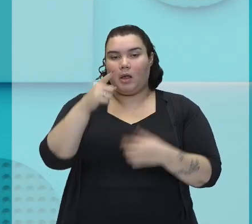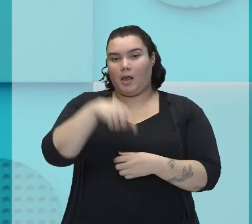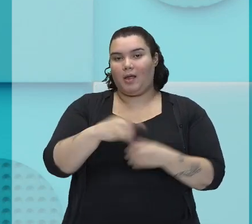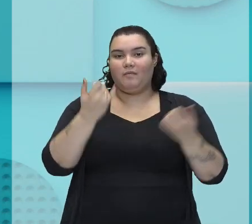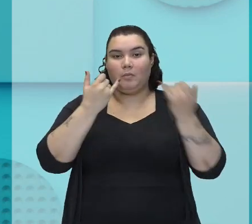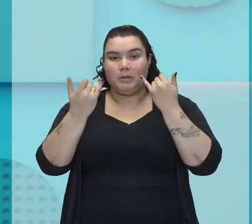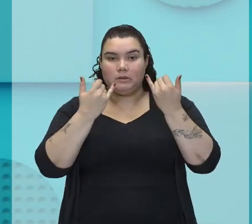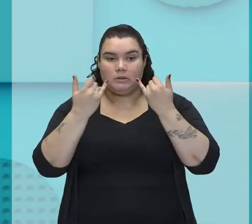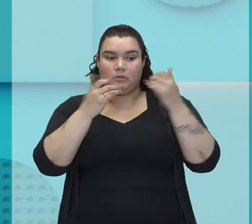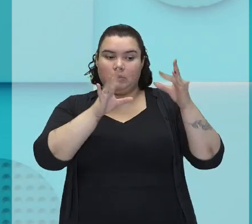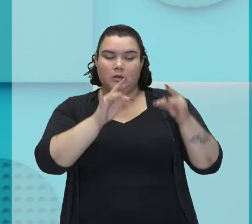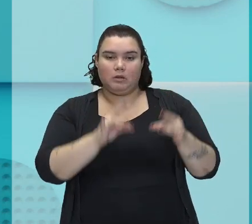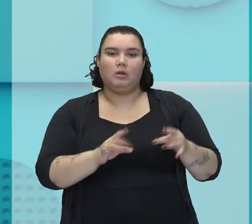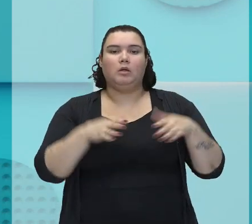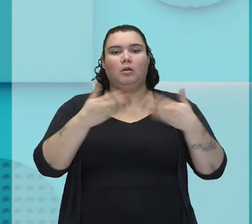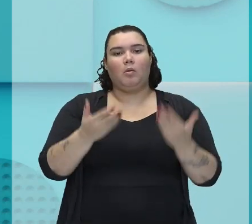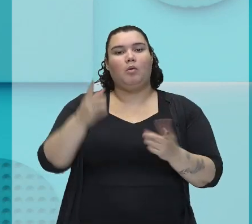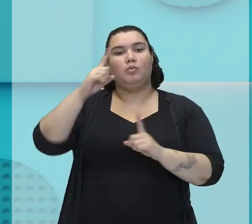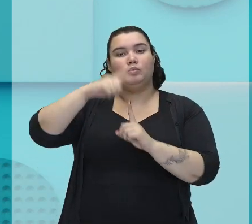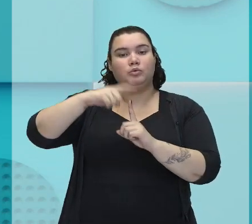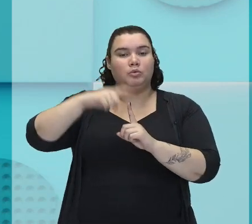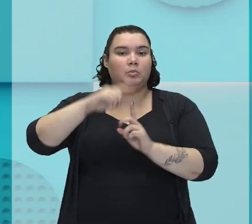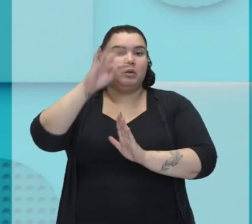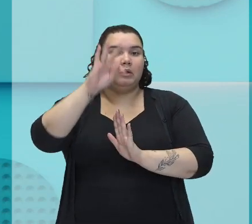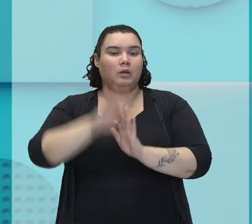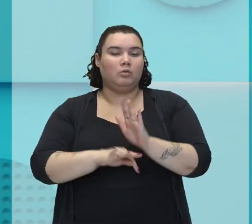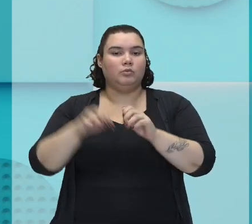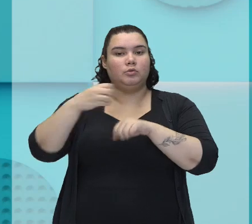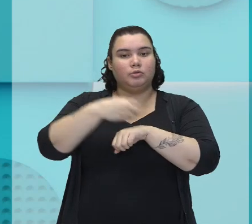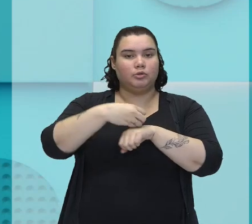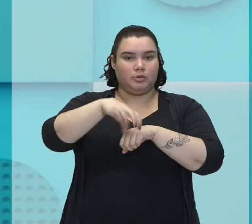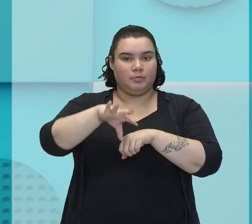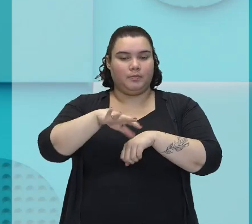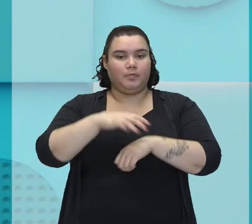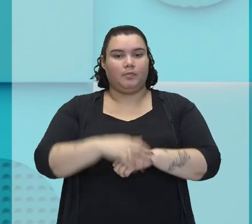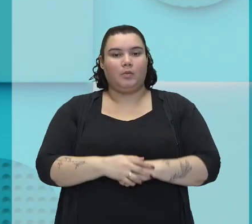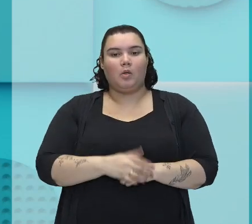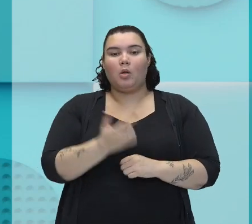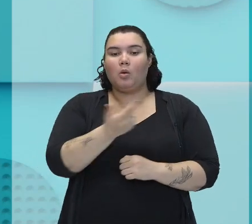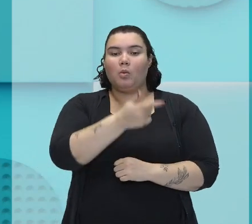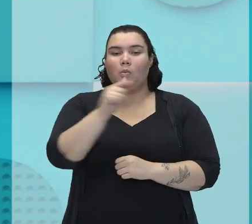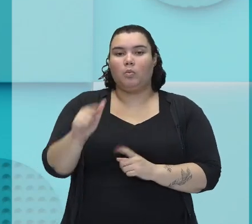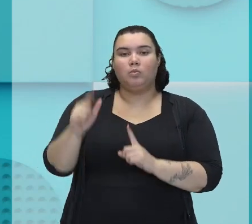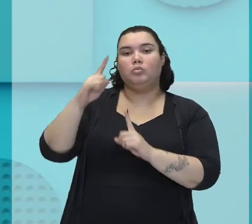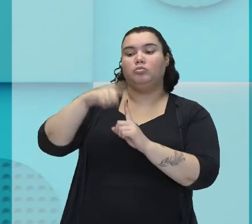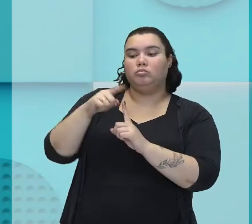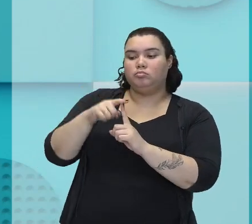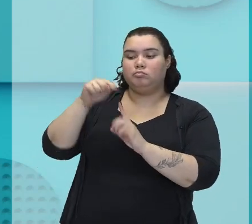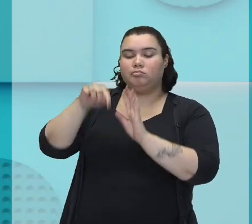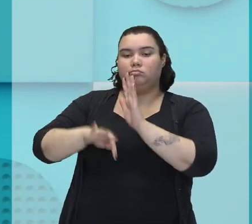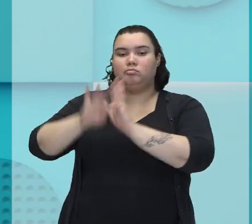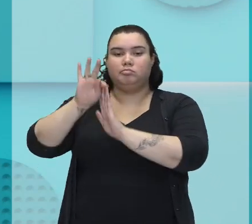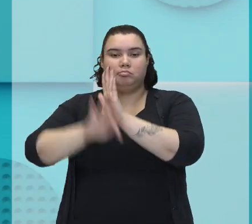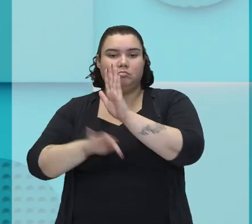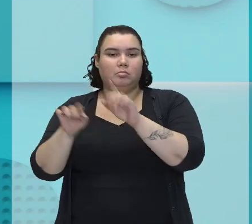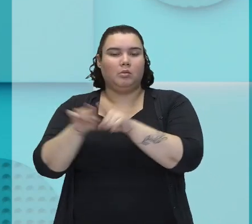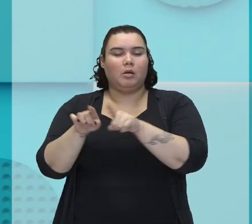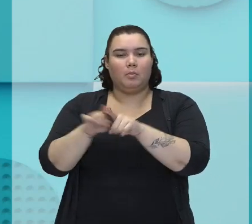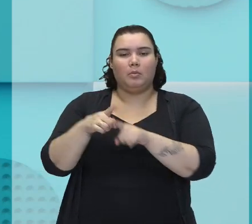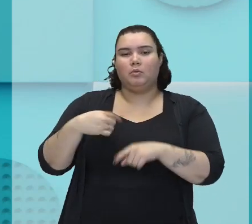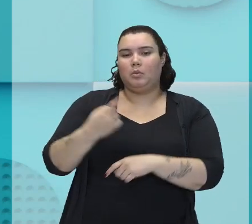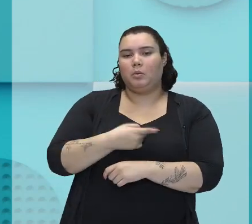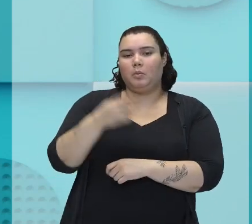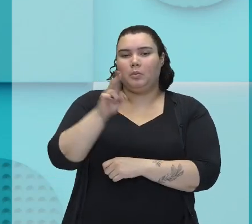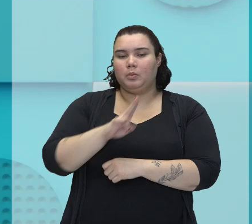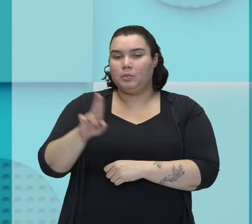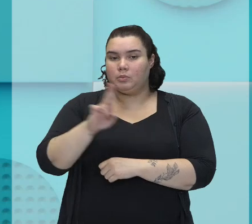que circula na nossa sociedade. Outro também injuntivo, que está bem próximo, né,